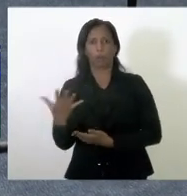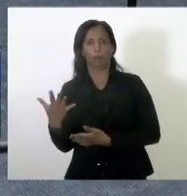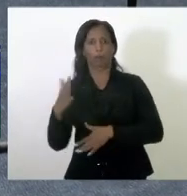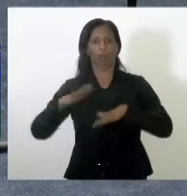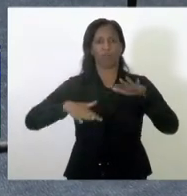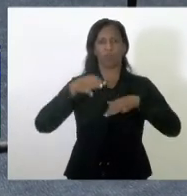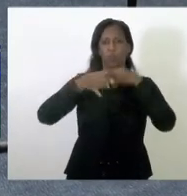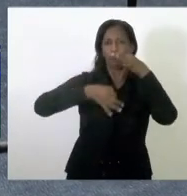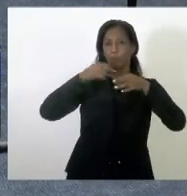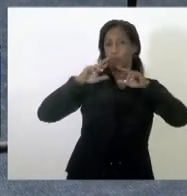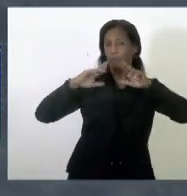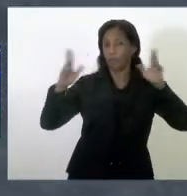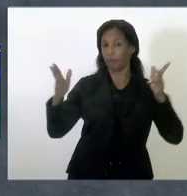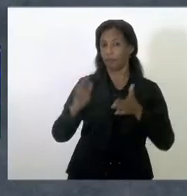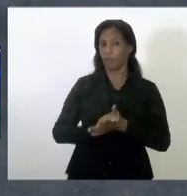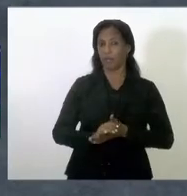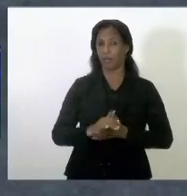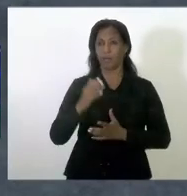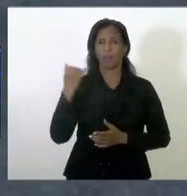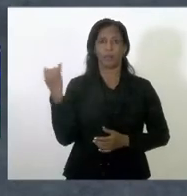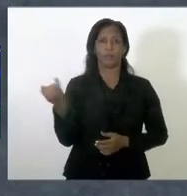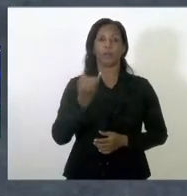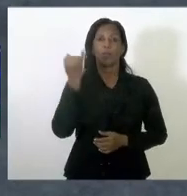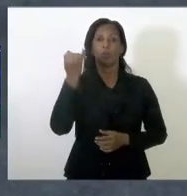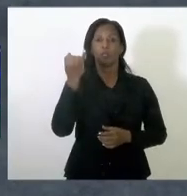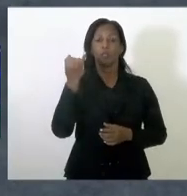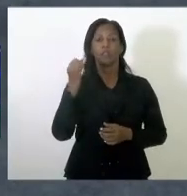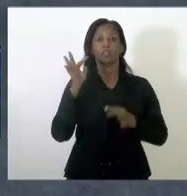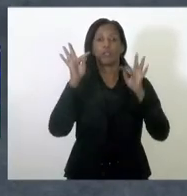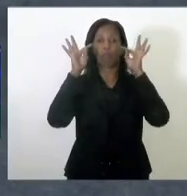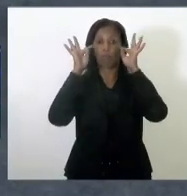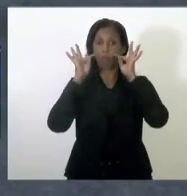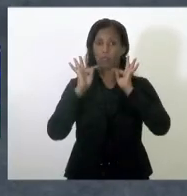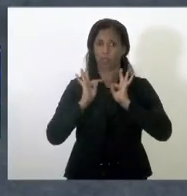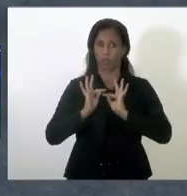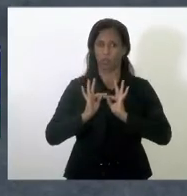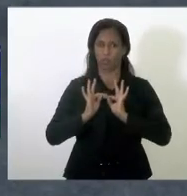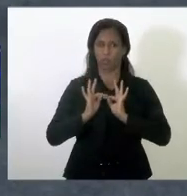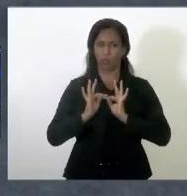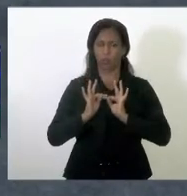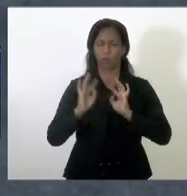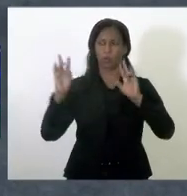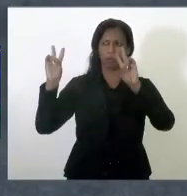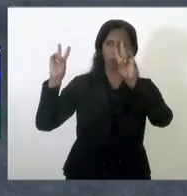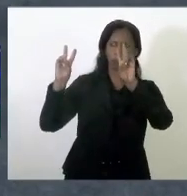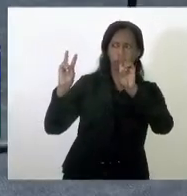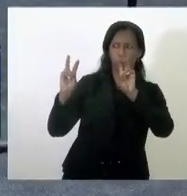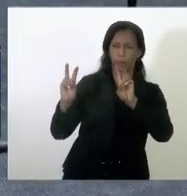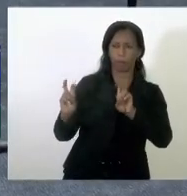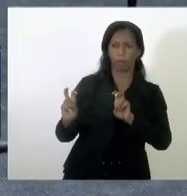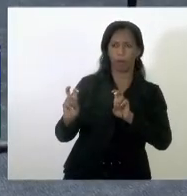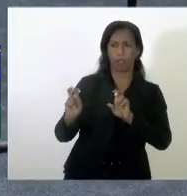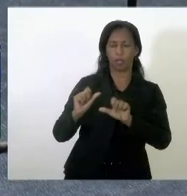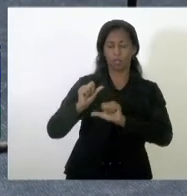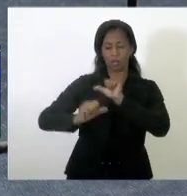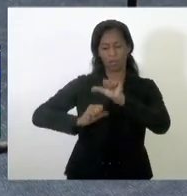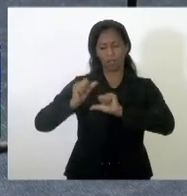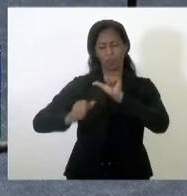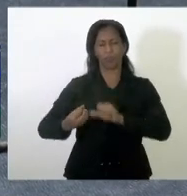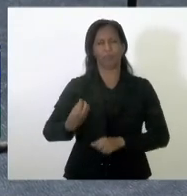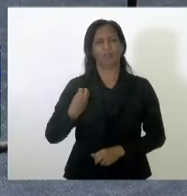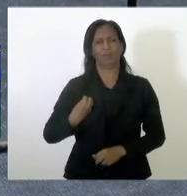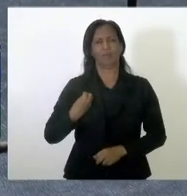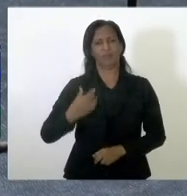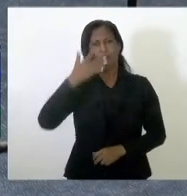antagônicas, é fundamental um testemunho. Muitos dos assuntos que efetivamente mudam a vida do cidadão